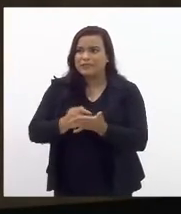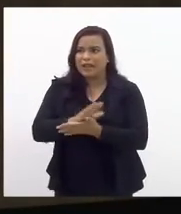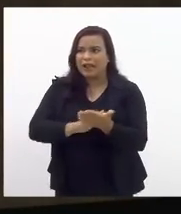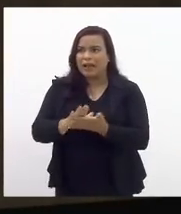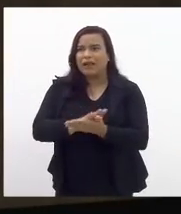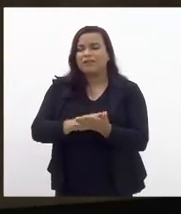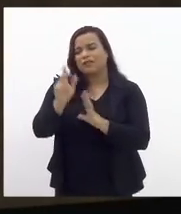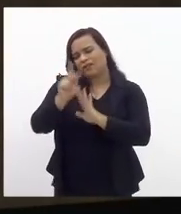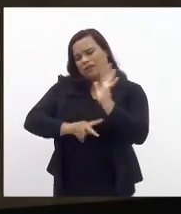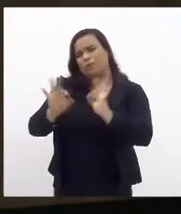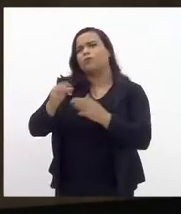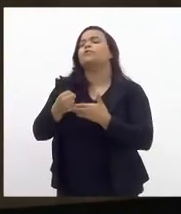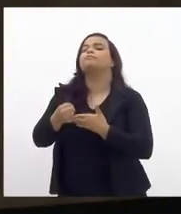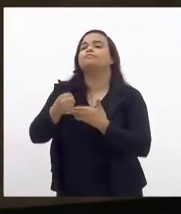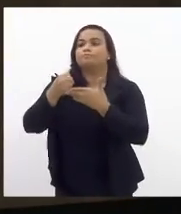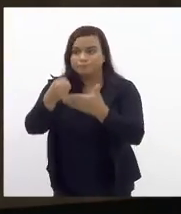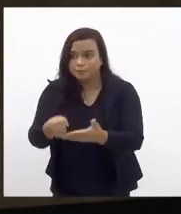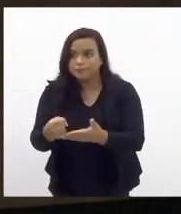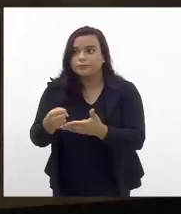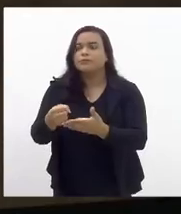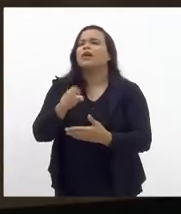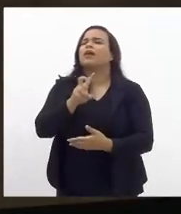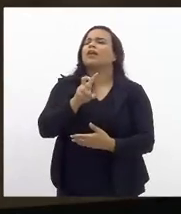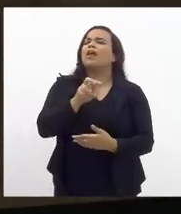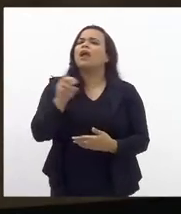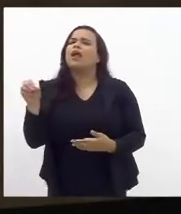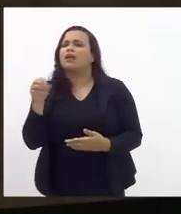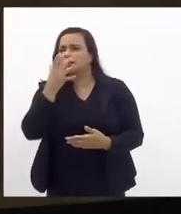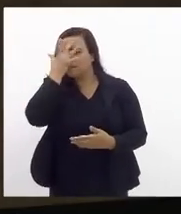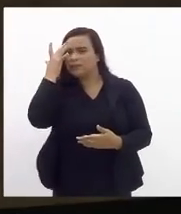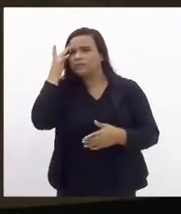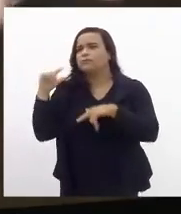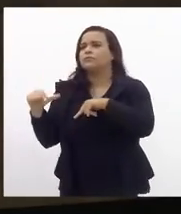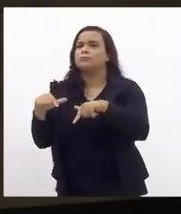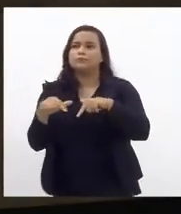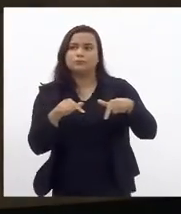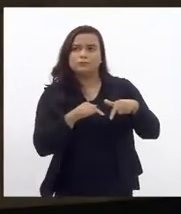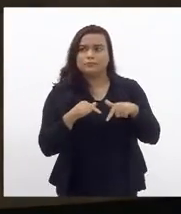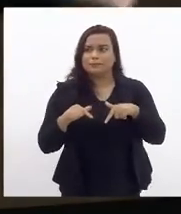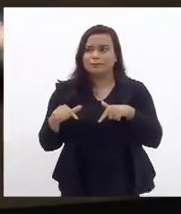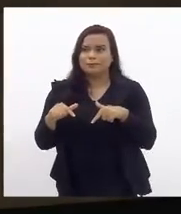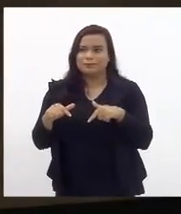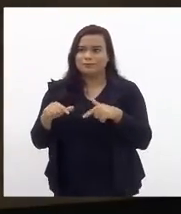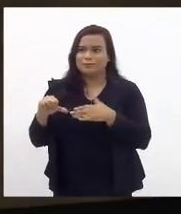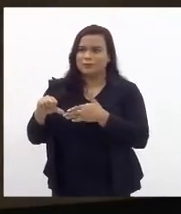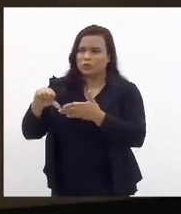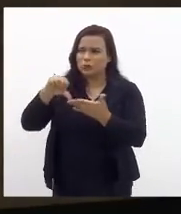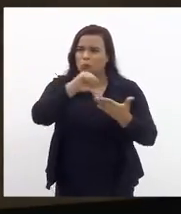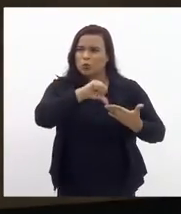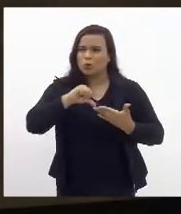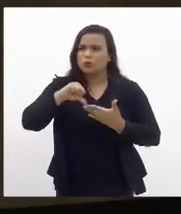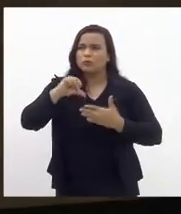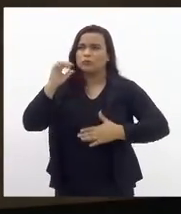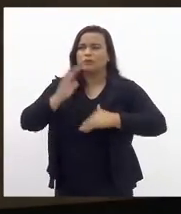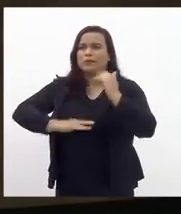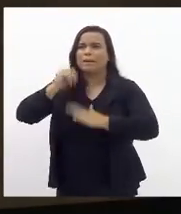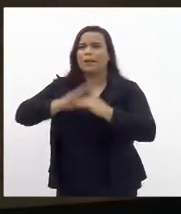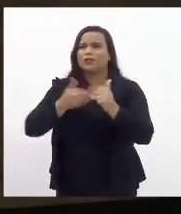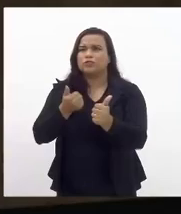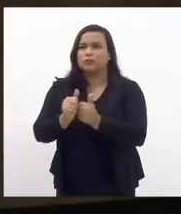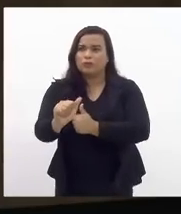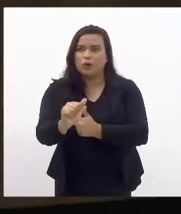põe na rua 500 pessoas para operarem supostos núcleos de prática desportiva